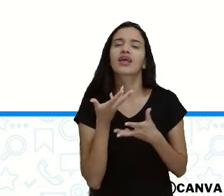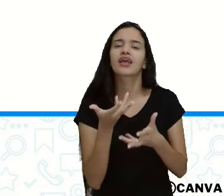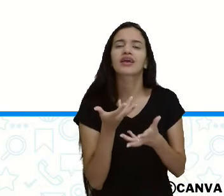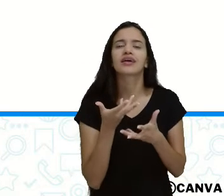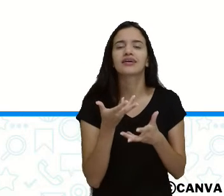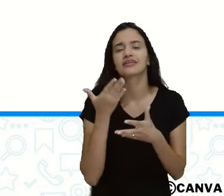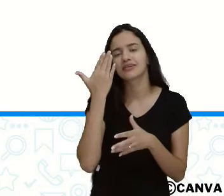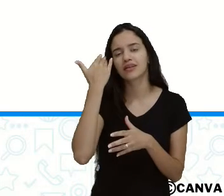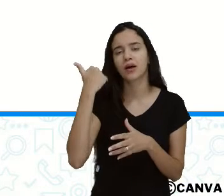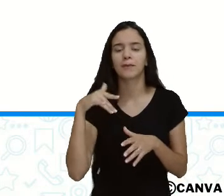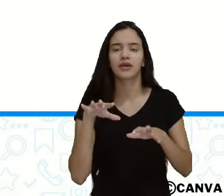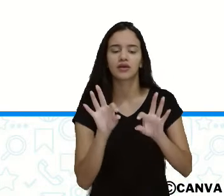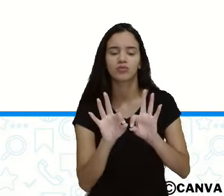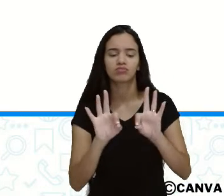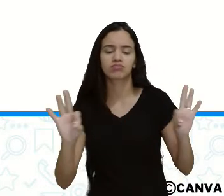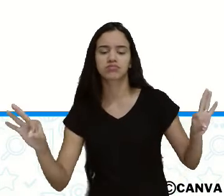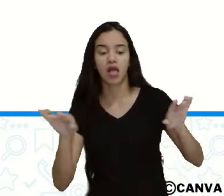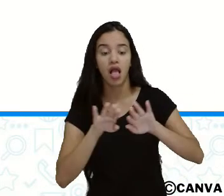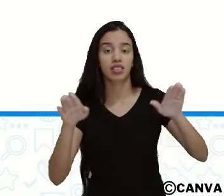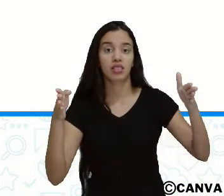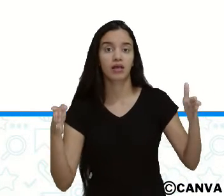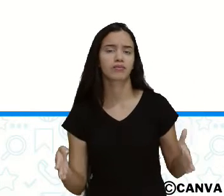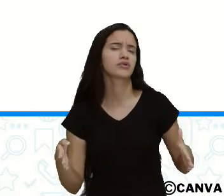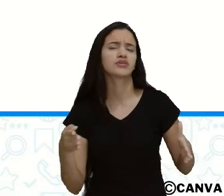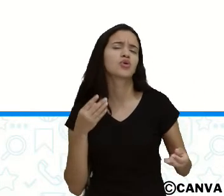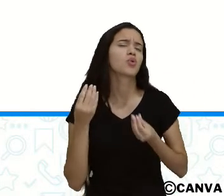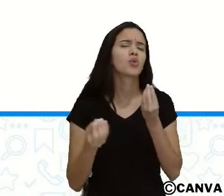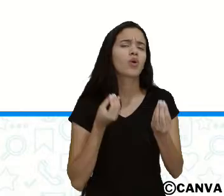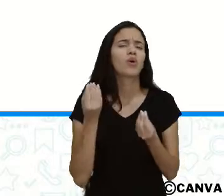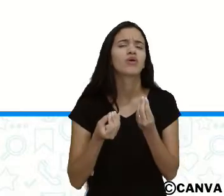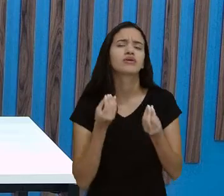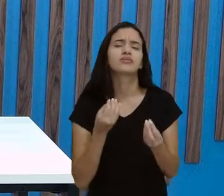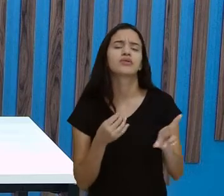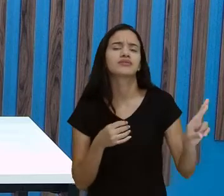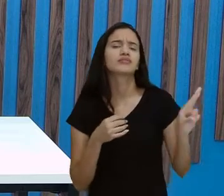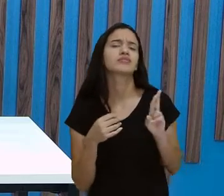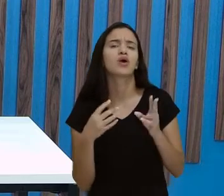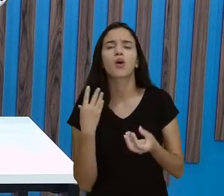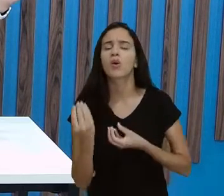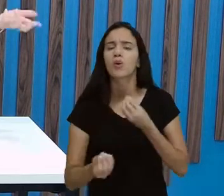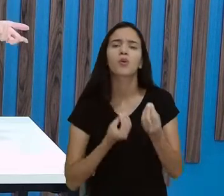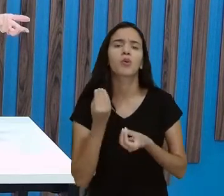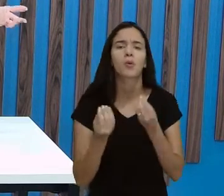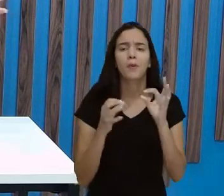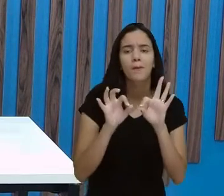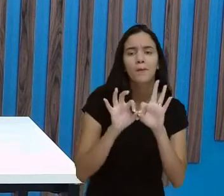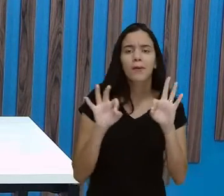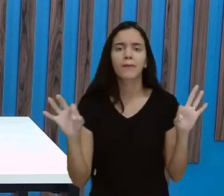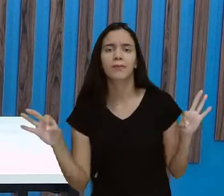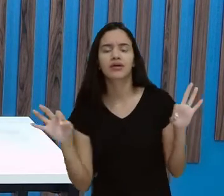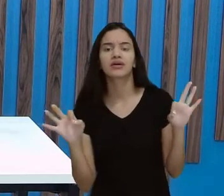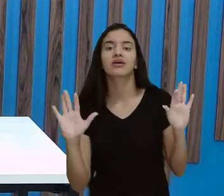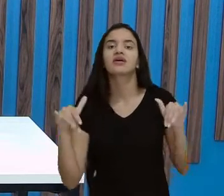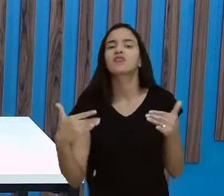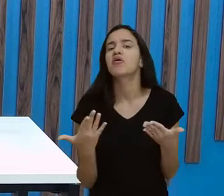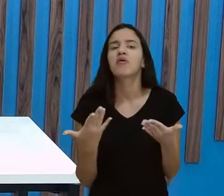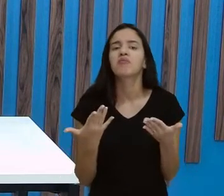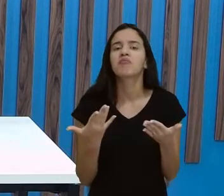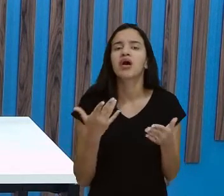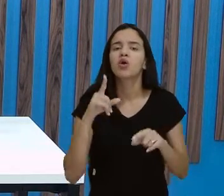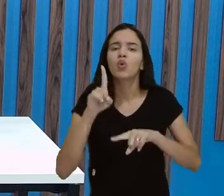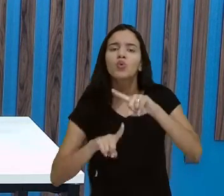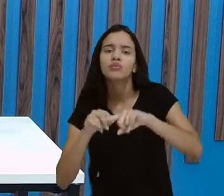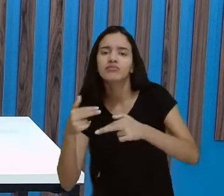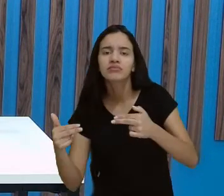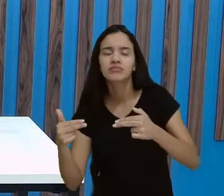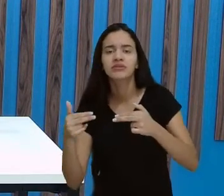que ele faz para saber o comprimento dessa mesa? Vocês podem me dizer como é que ele pode medir? Que instrumento de